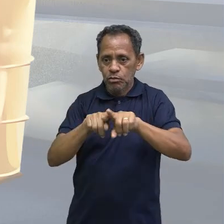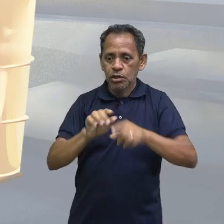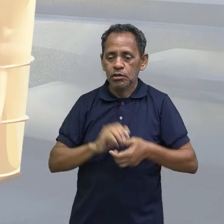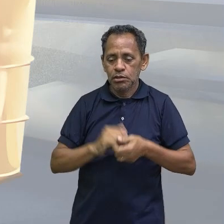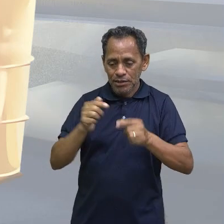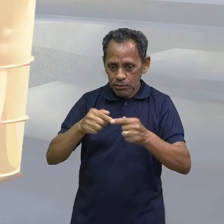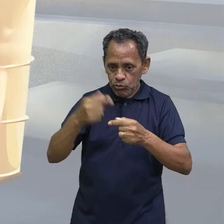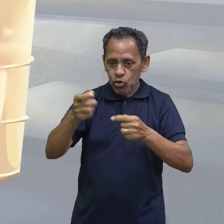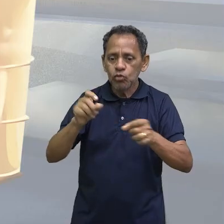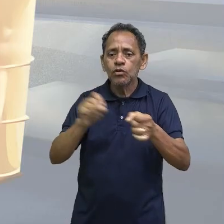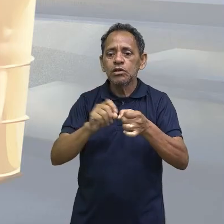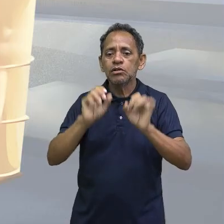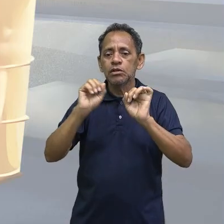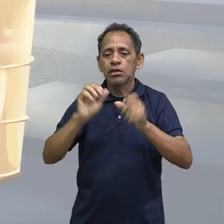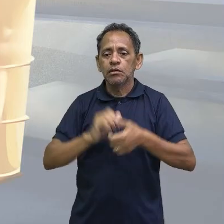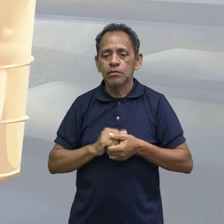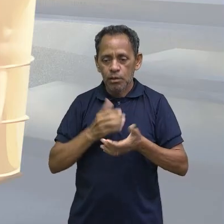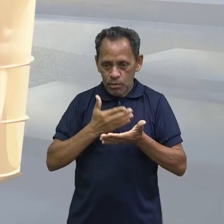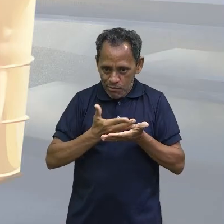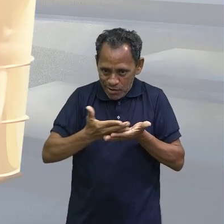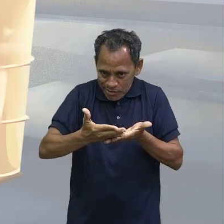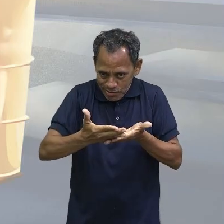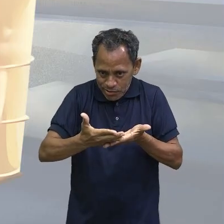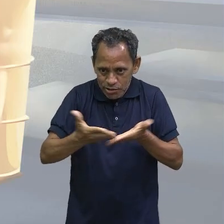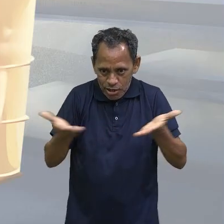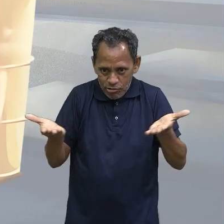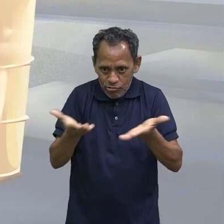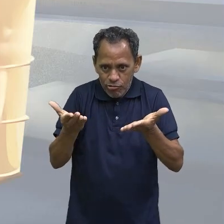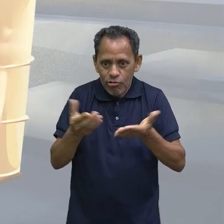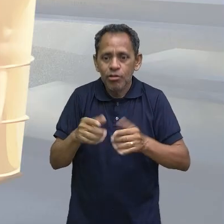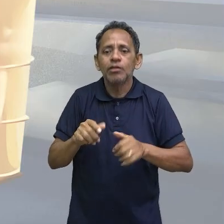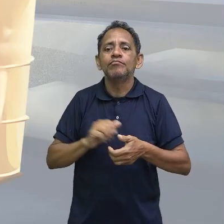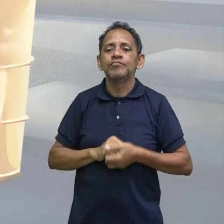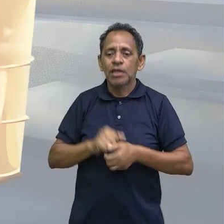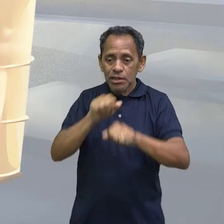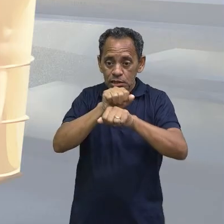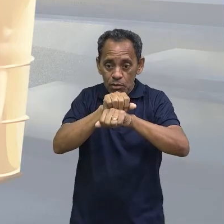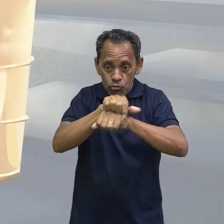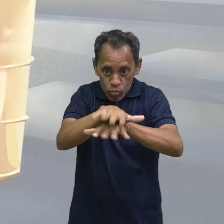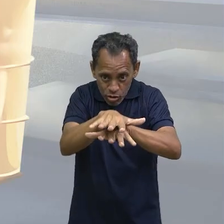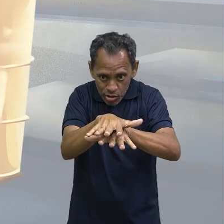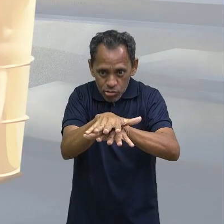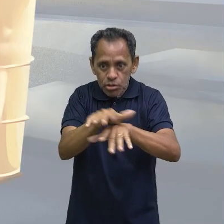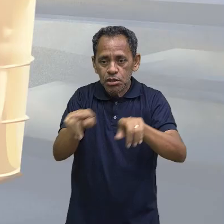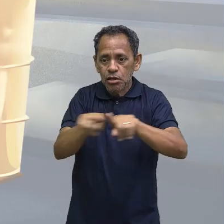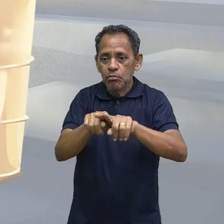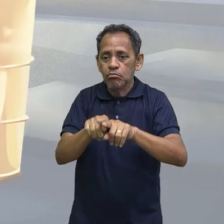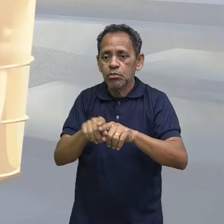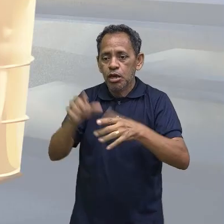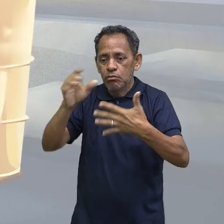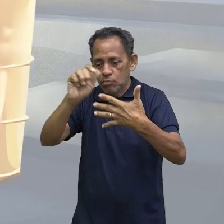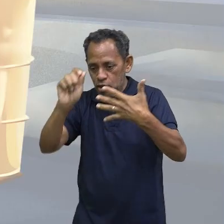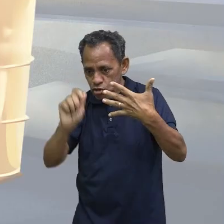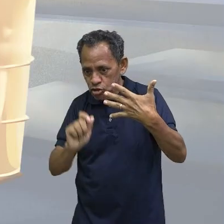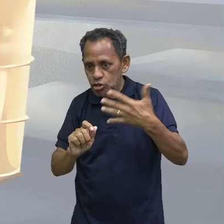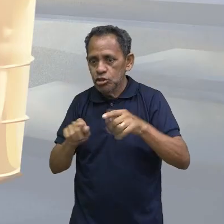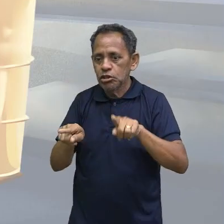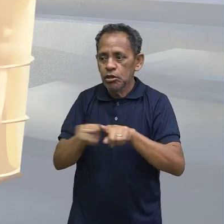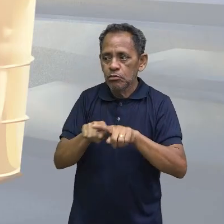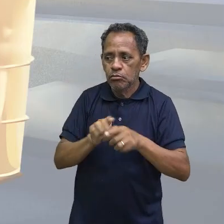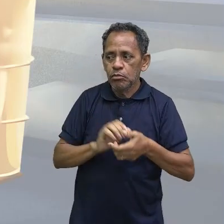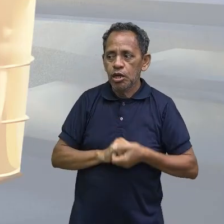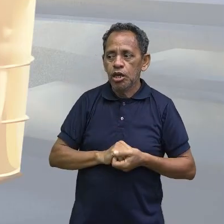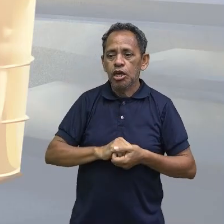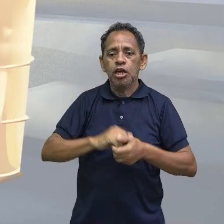que a partir de agora a gente já sabe que eles emitem, né, partículas e emitem também essa onda eletromagnética, e a gente precisa,